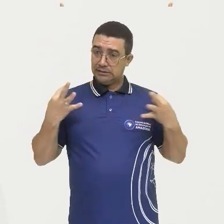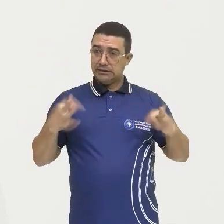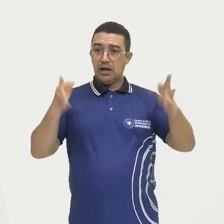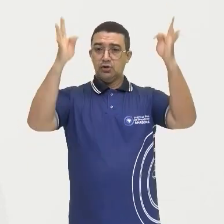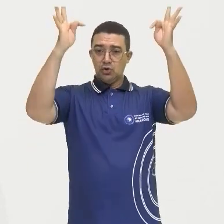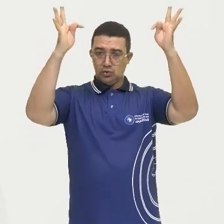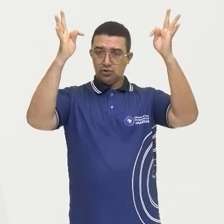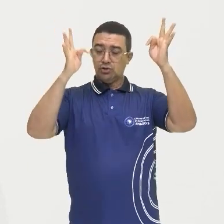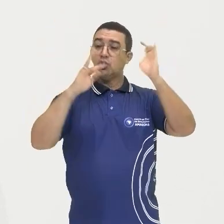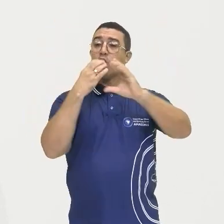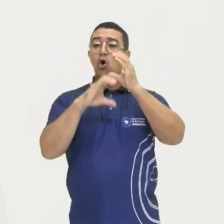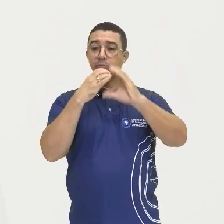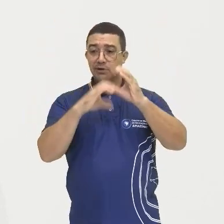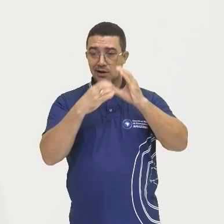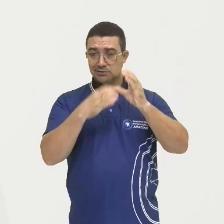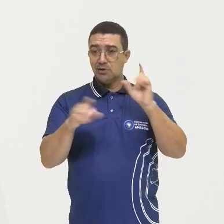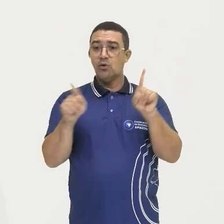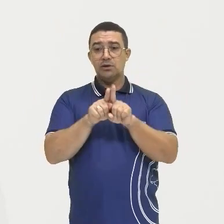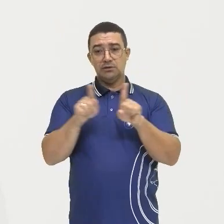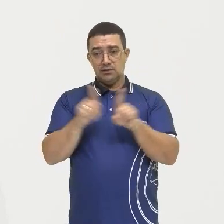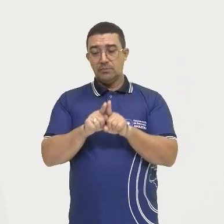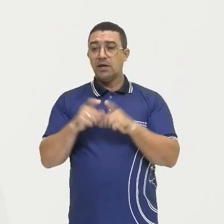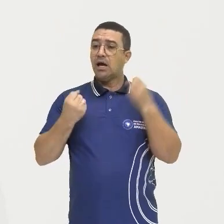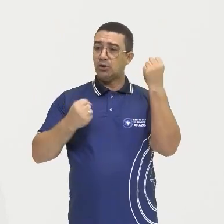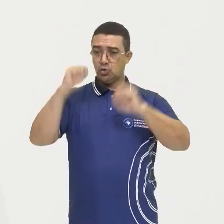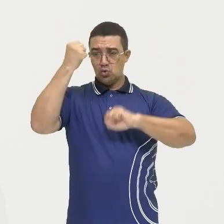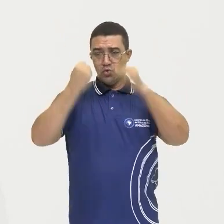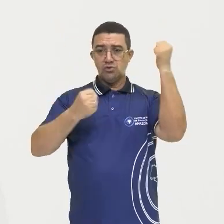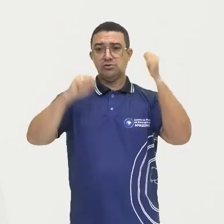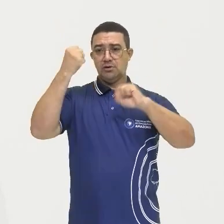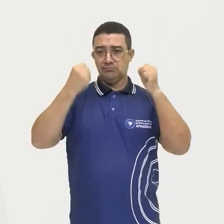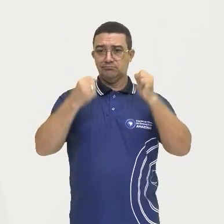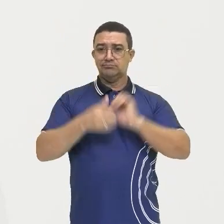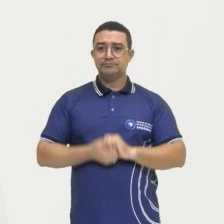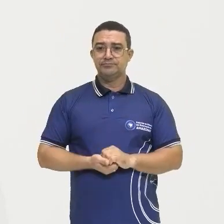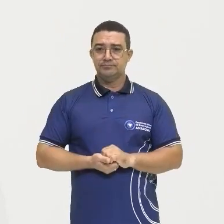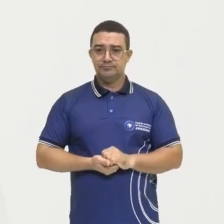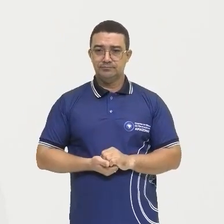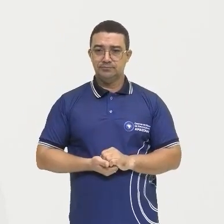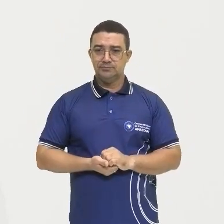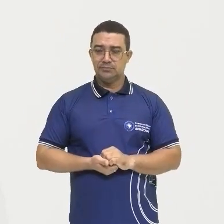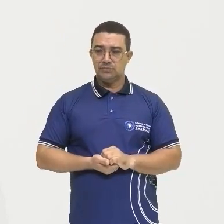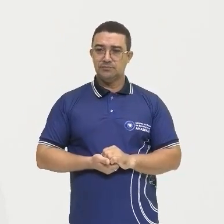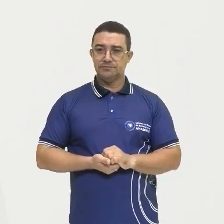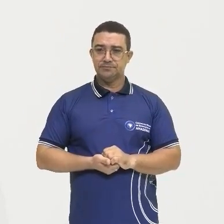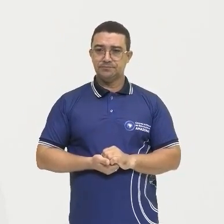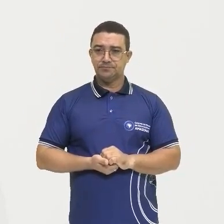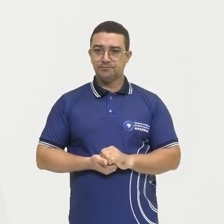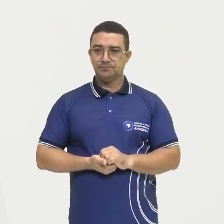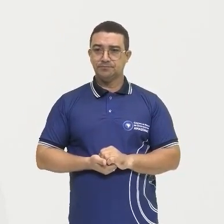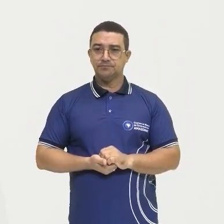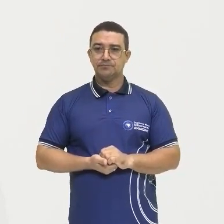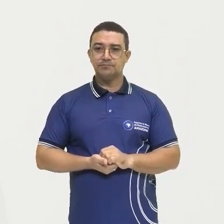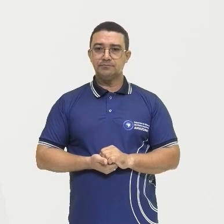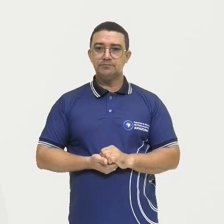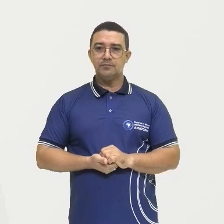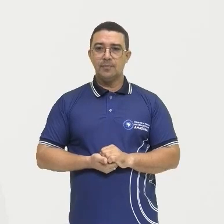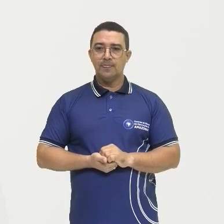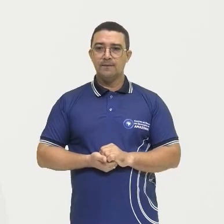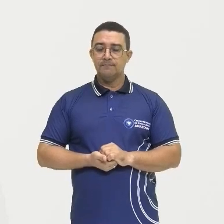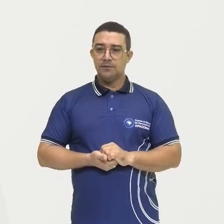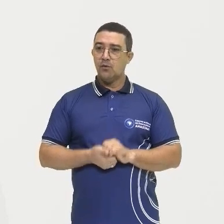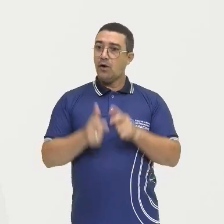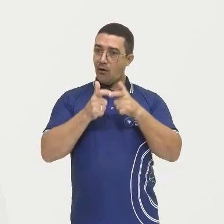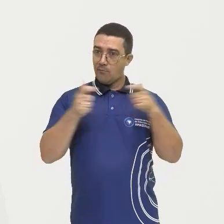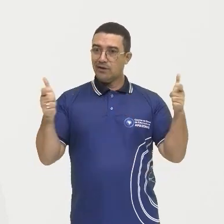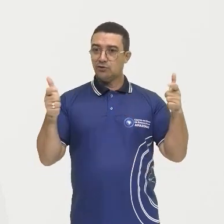da comunicação, que facilita principalmente a fluidez não só de mercadoria, mas de capital, e da atividade industrial, tá, turma? Que aumentou